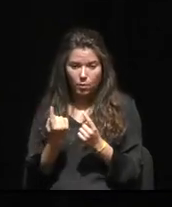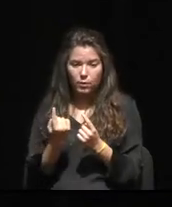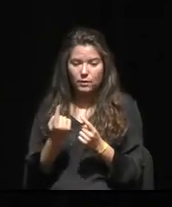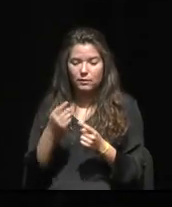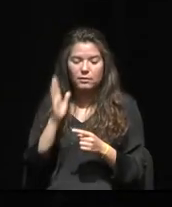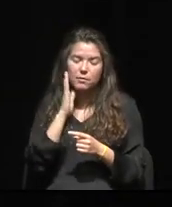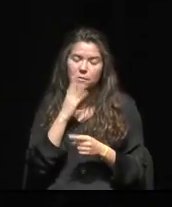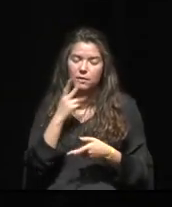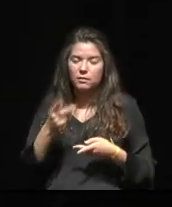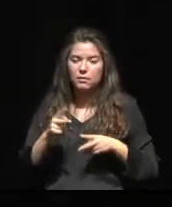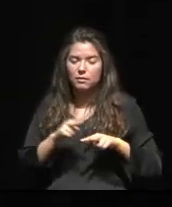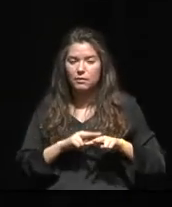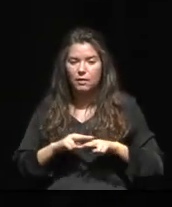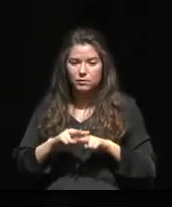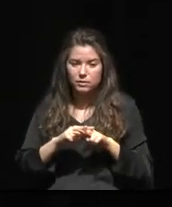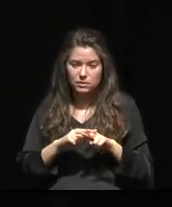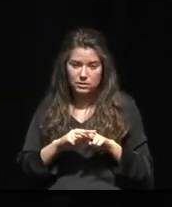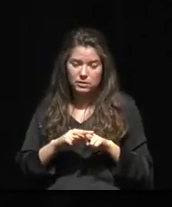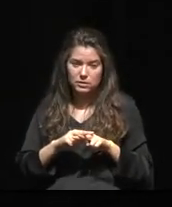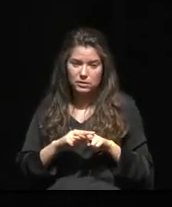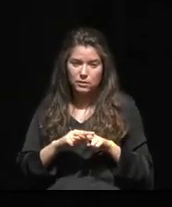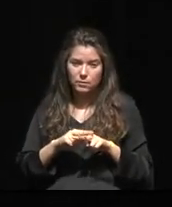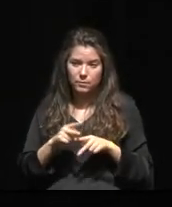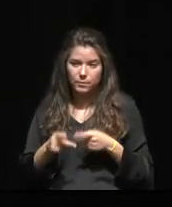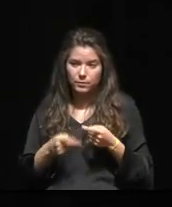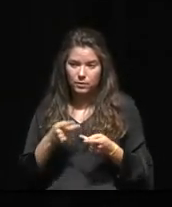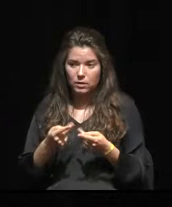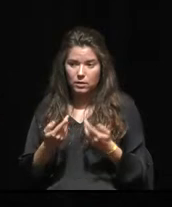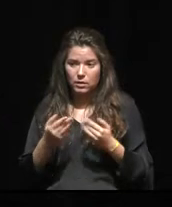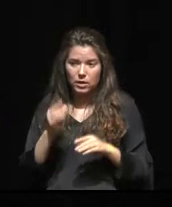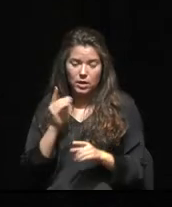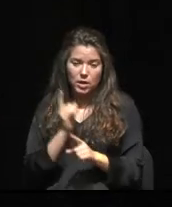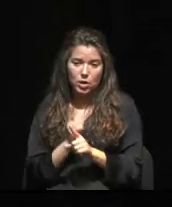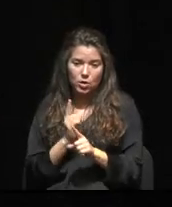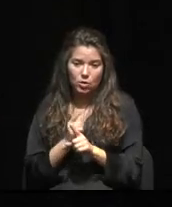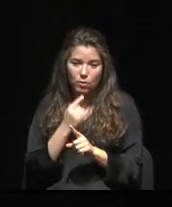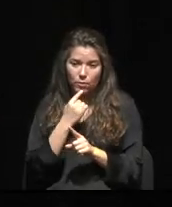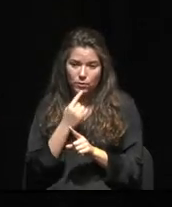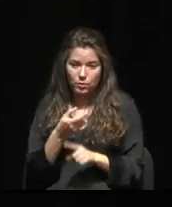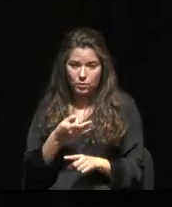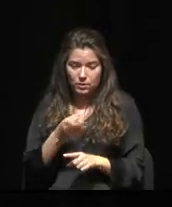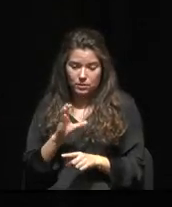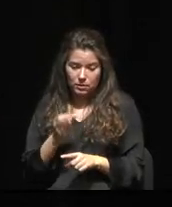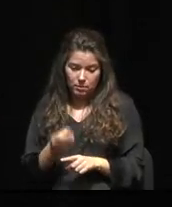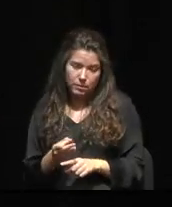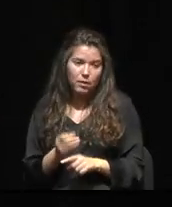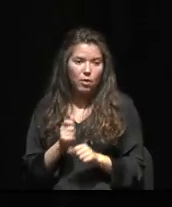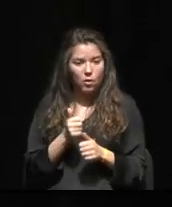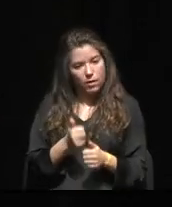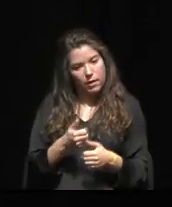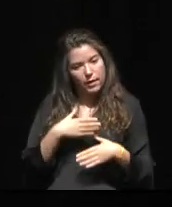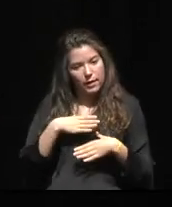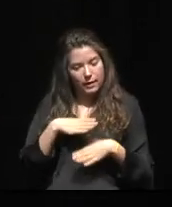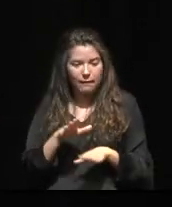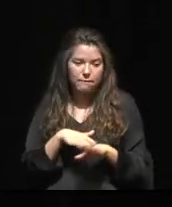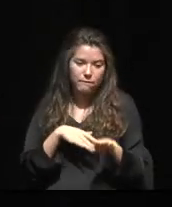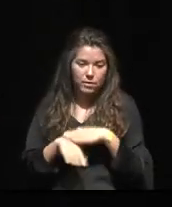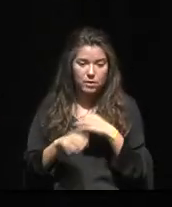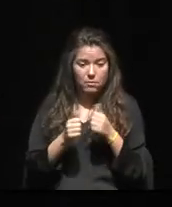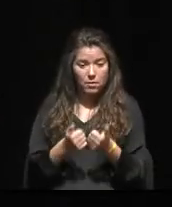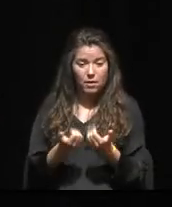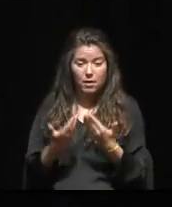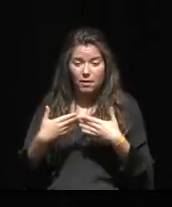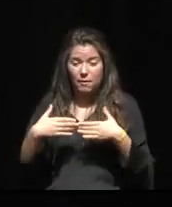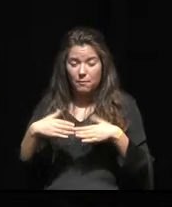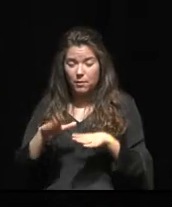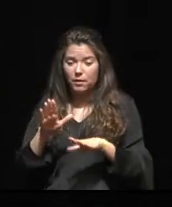avaliações em se cadab e tal como pretende o PCP independentemente da Bondade da sua pretensão no âmbito de